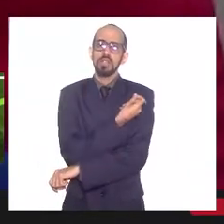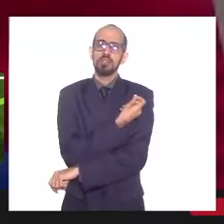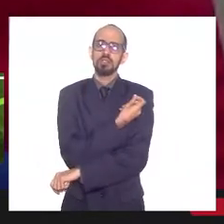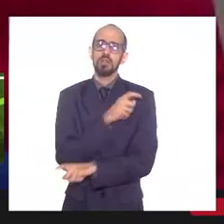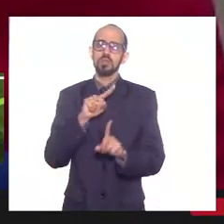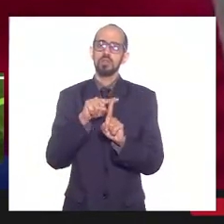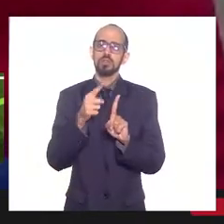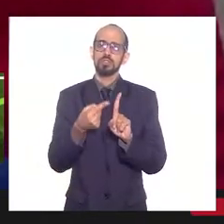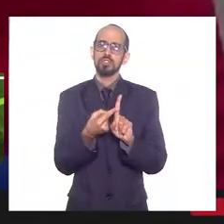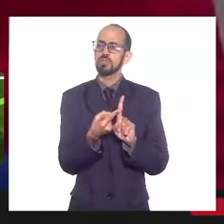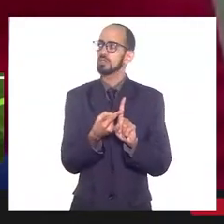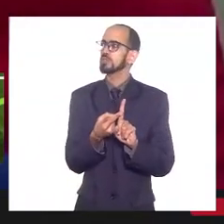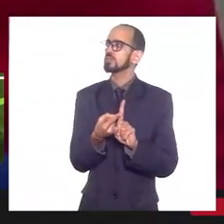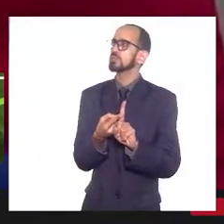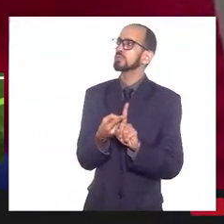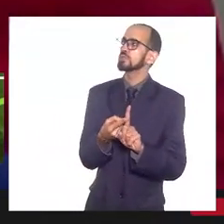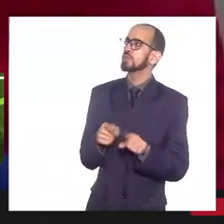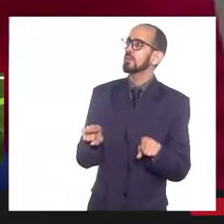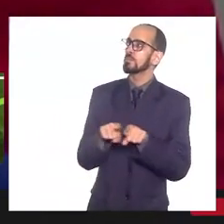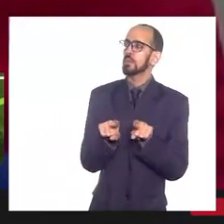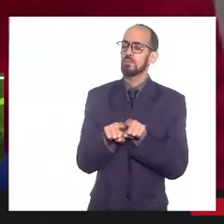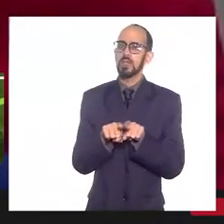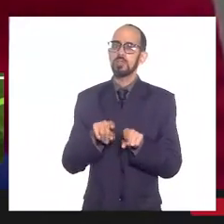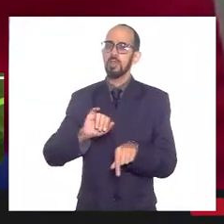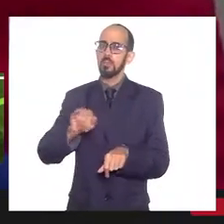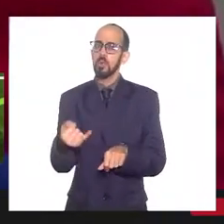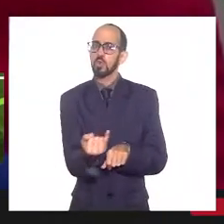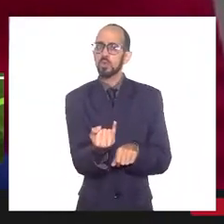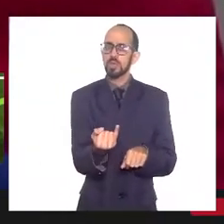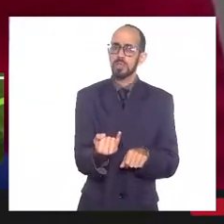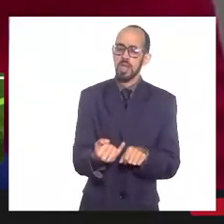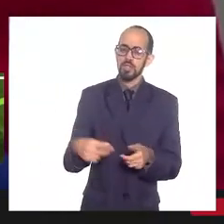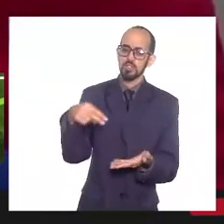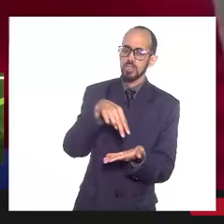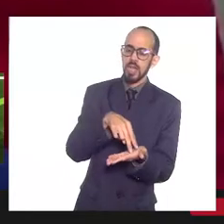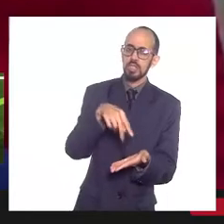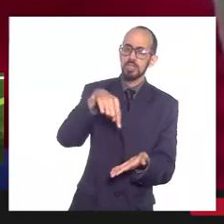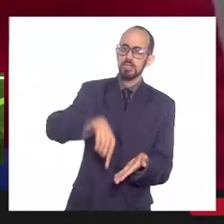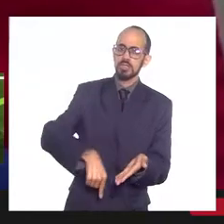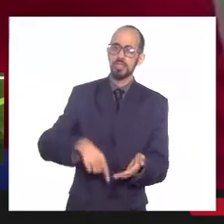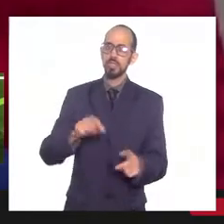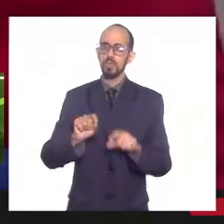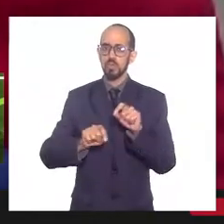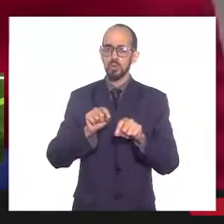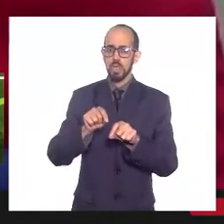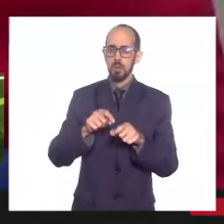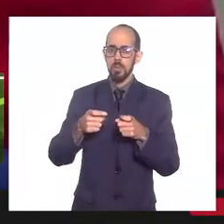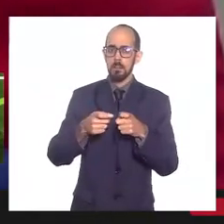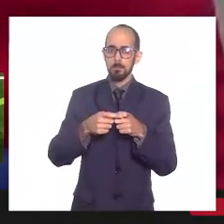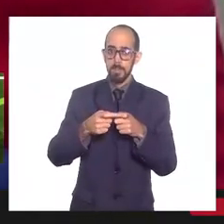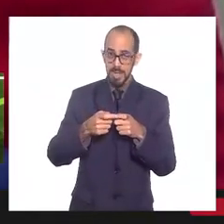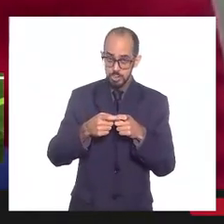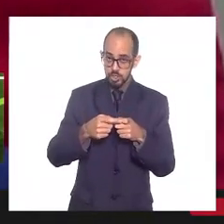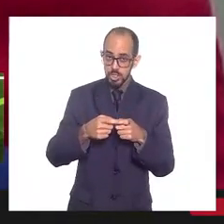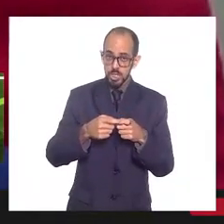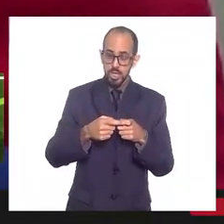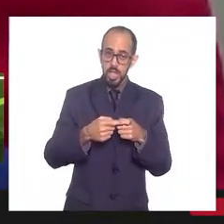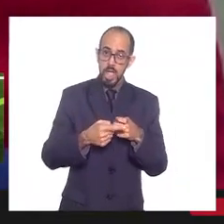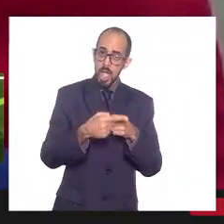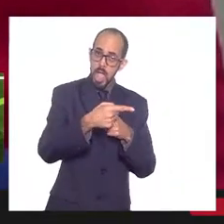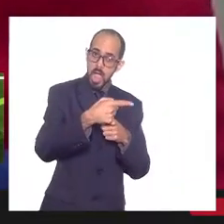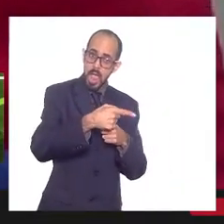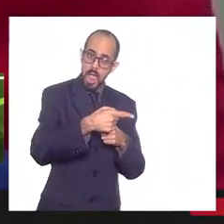da gestante e tivemos a oportunidade de presente aqui uma médica que era